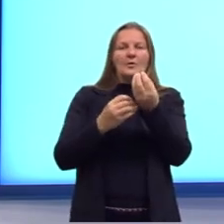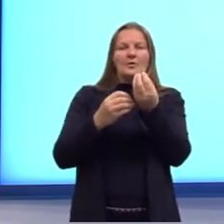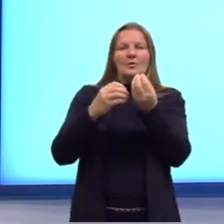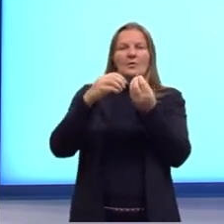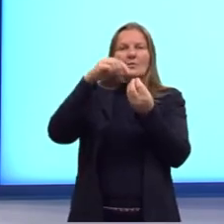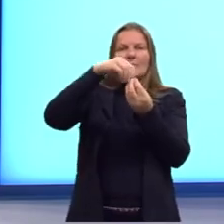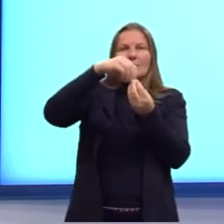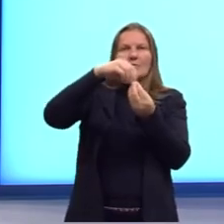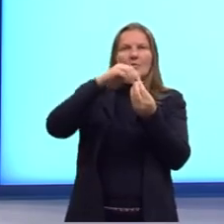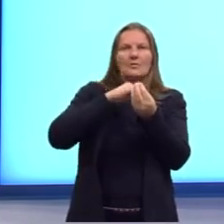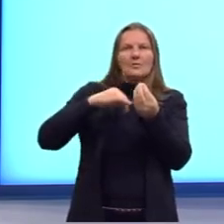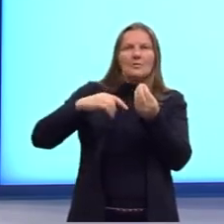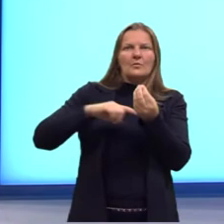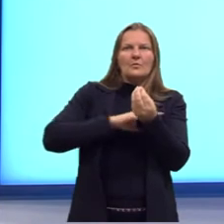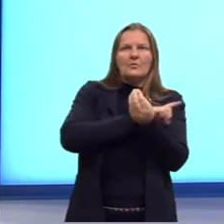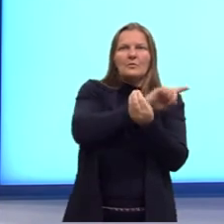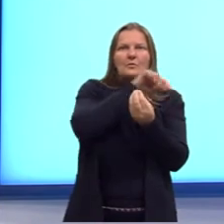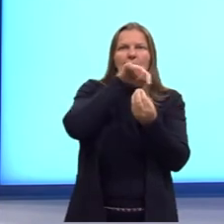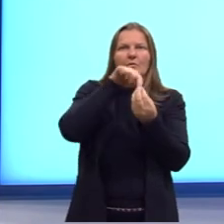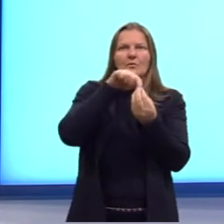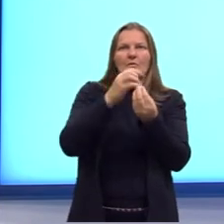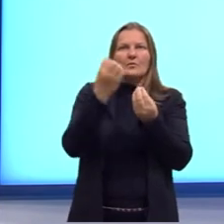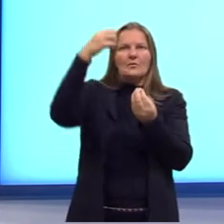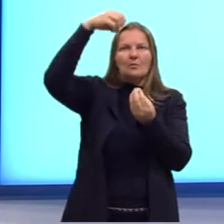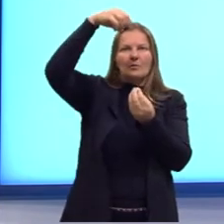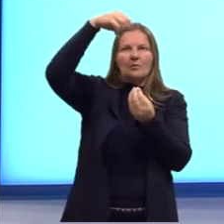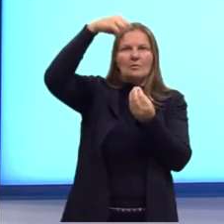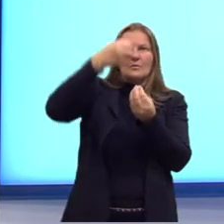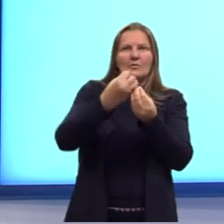e vai continuar até o final do circuito tá